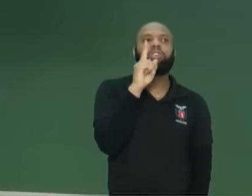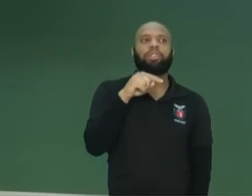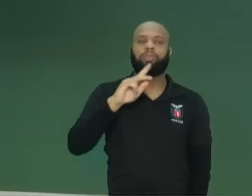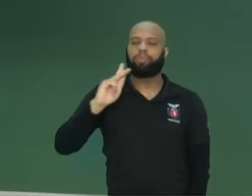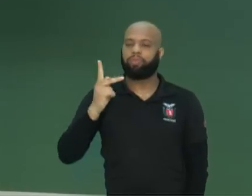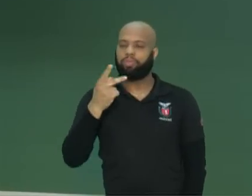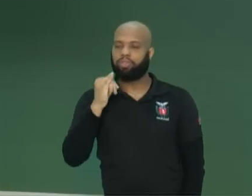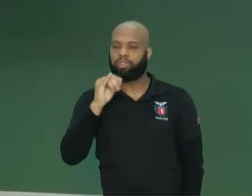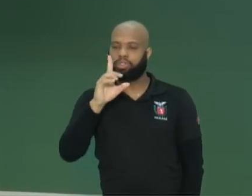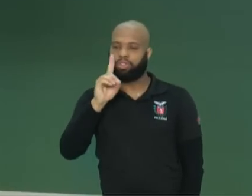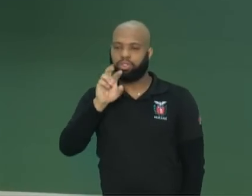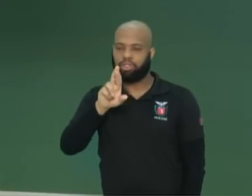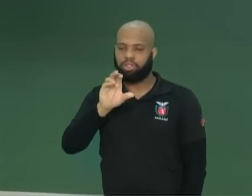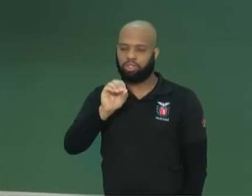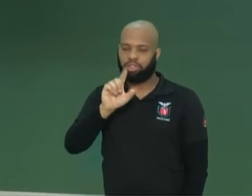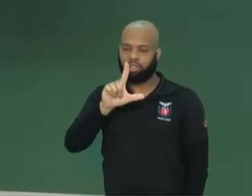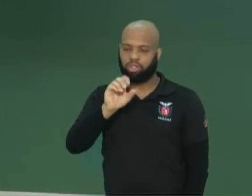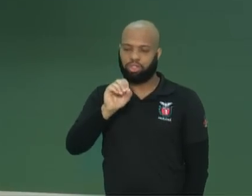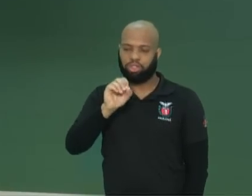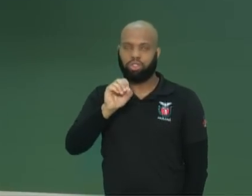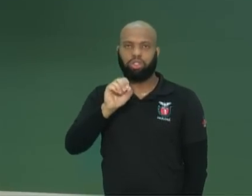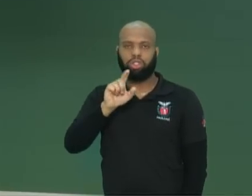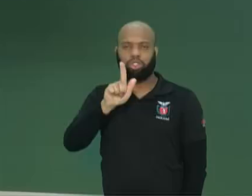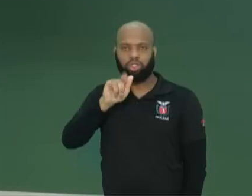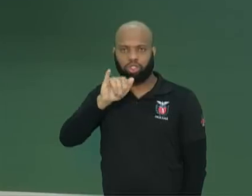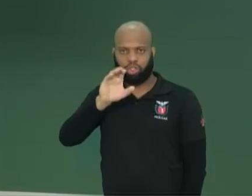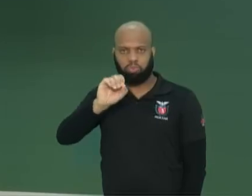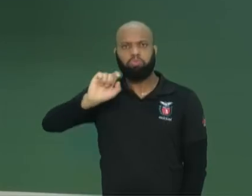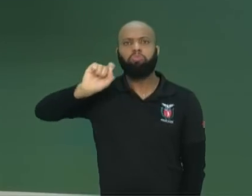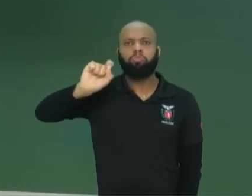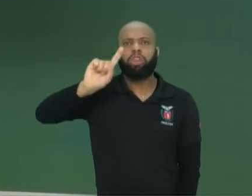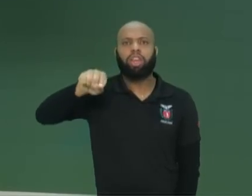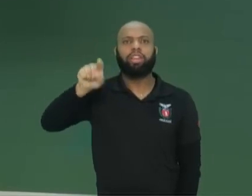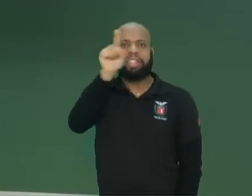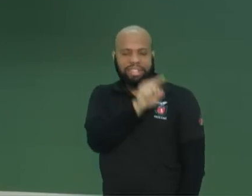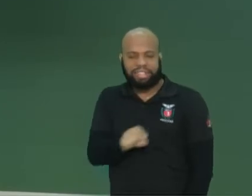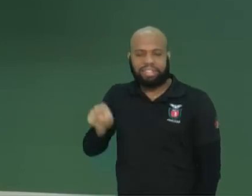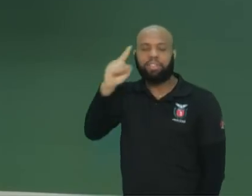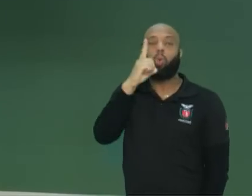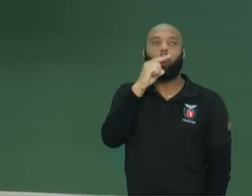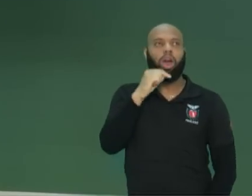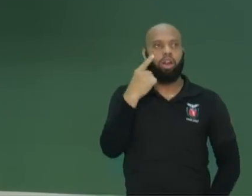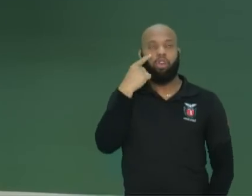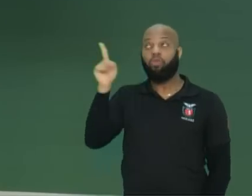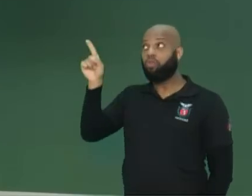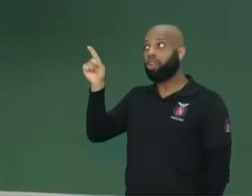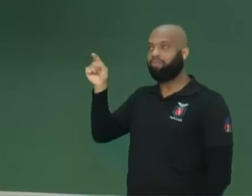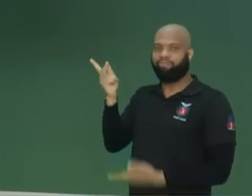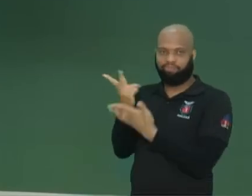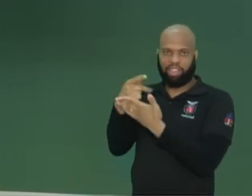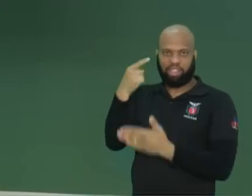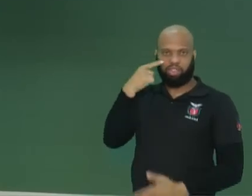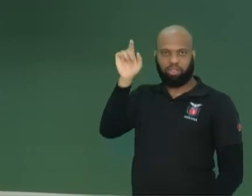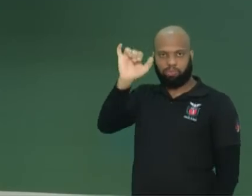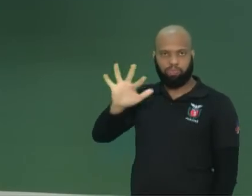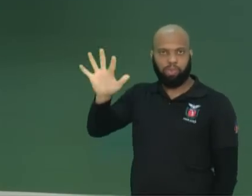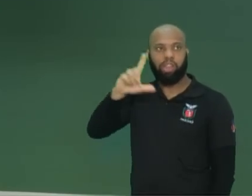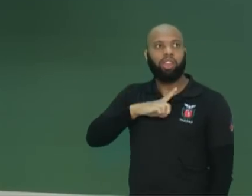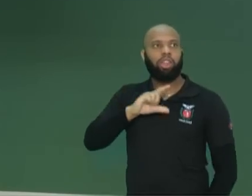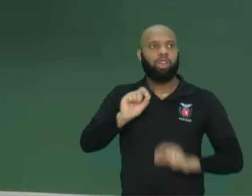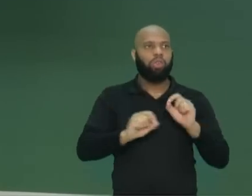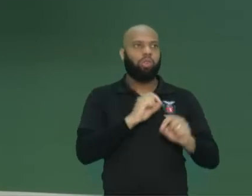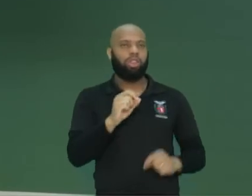ano, ciclo da água. Então, como que ele acontece? Eu até trouxe o desenho ali para a gente relembrar, né? Nós vamos ter o